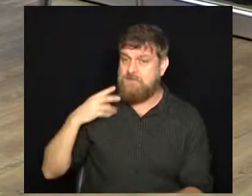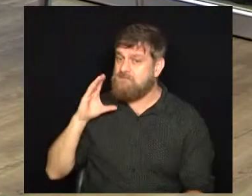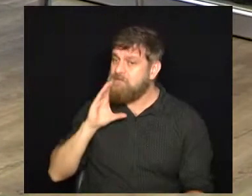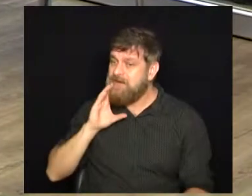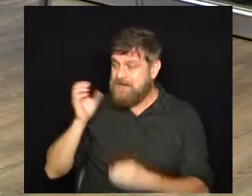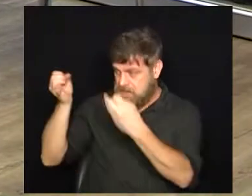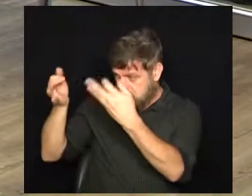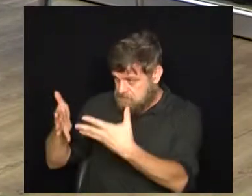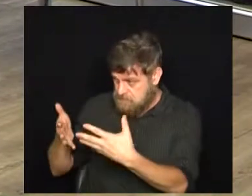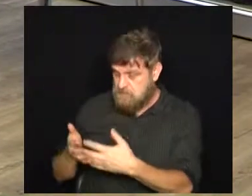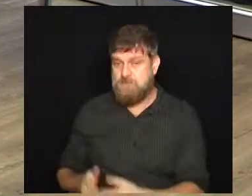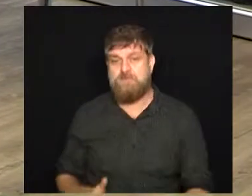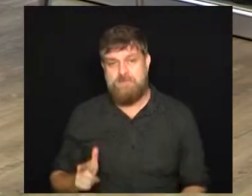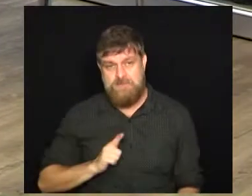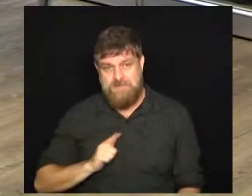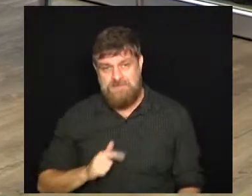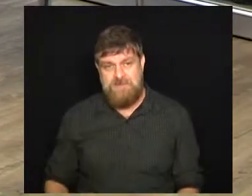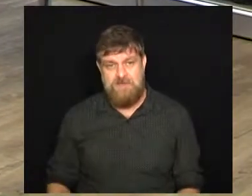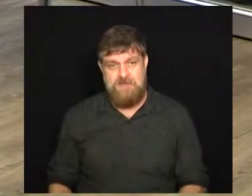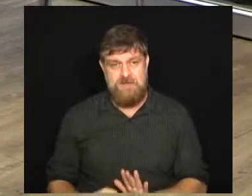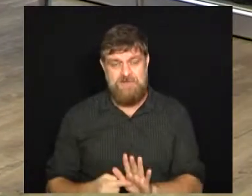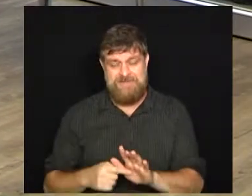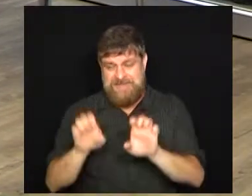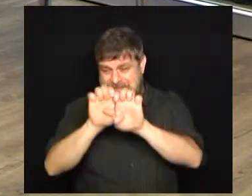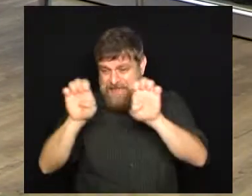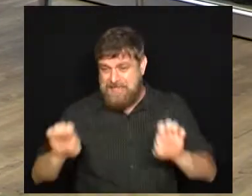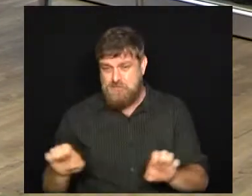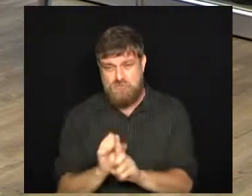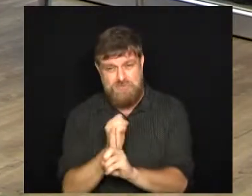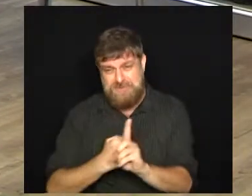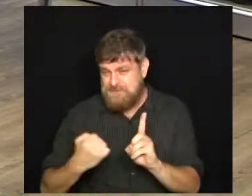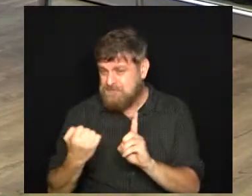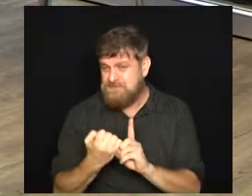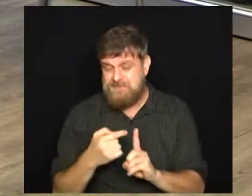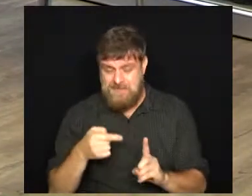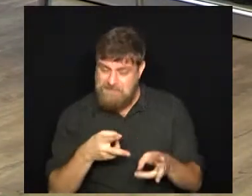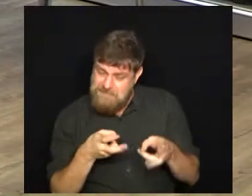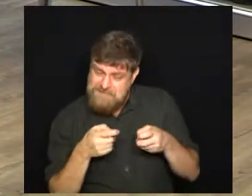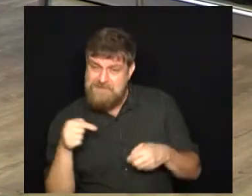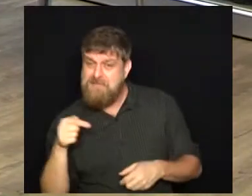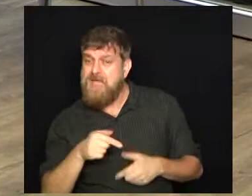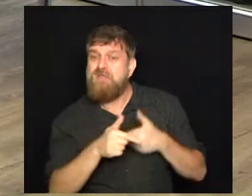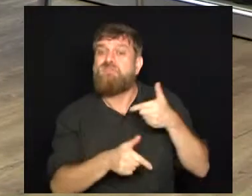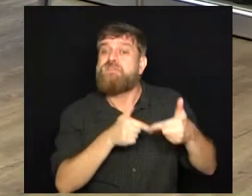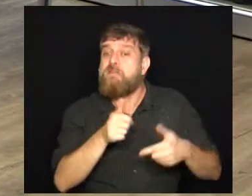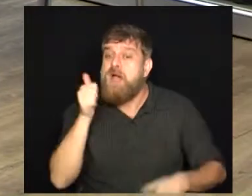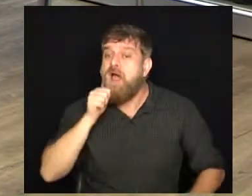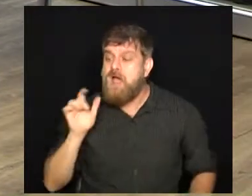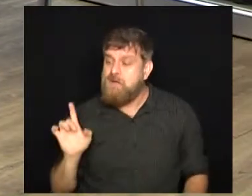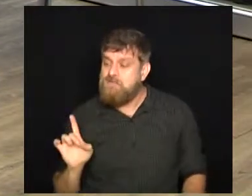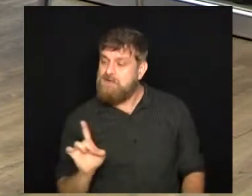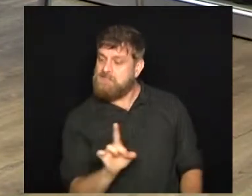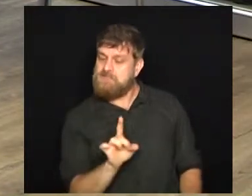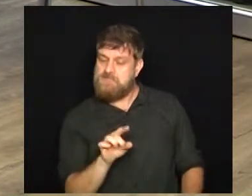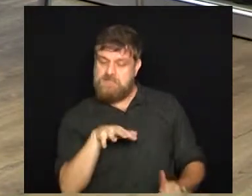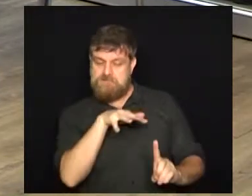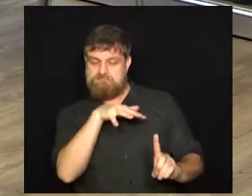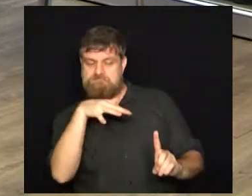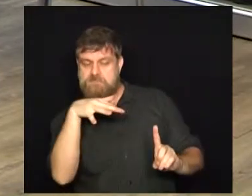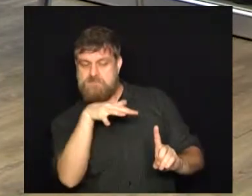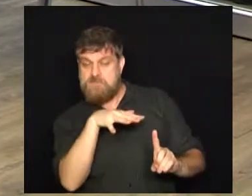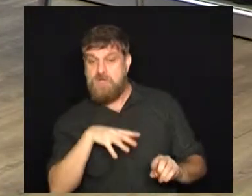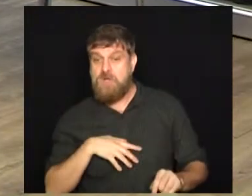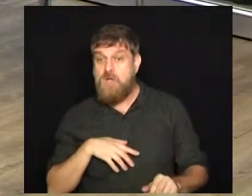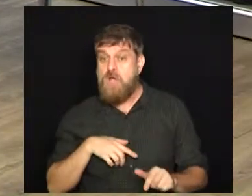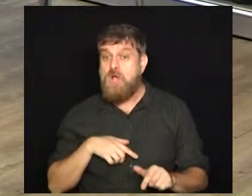também, há reflexos em toda a estrutura, seja no trabalho daquela mulher, na escola, nos filhos que